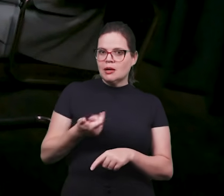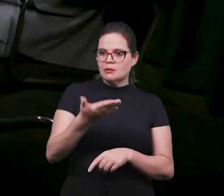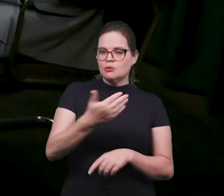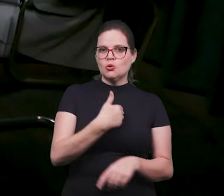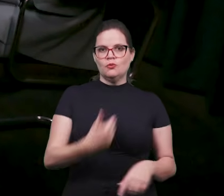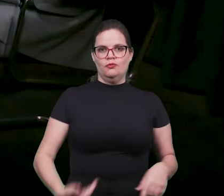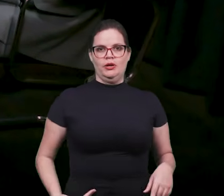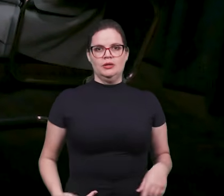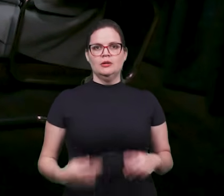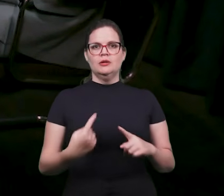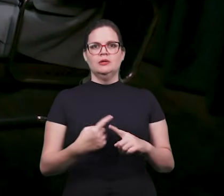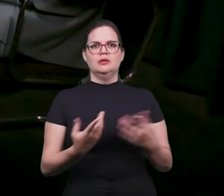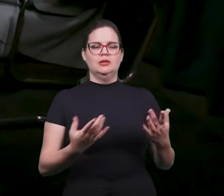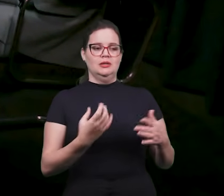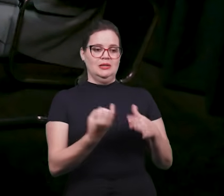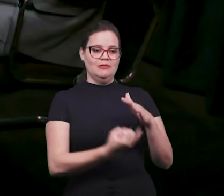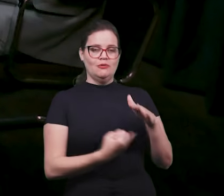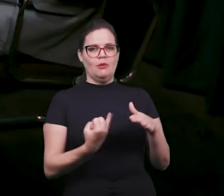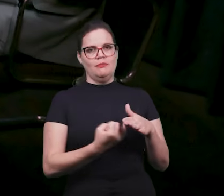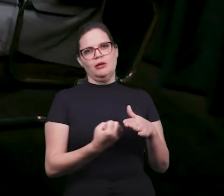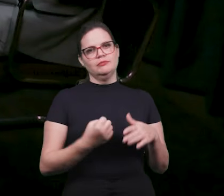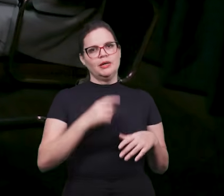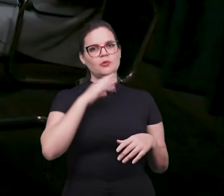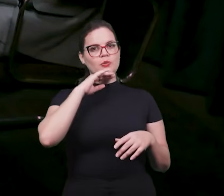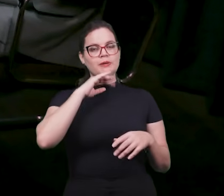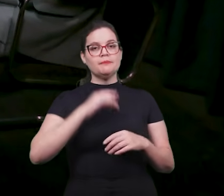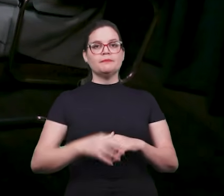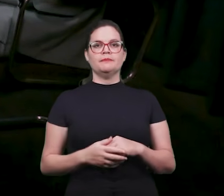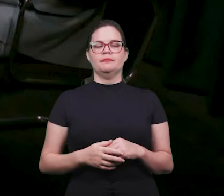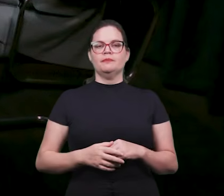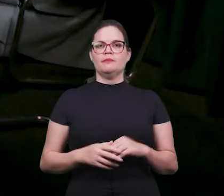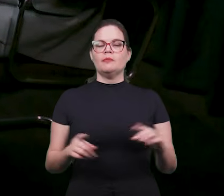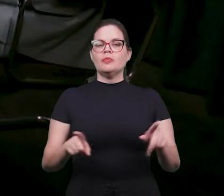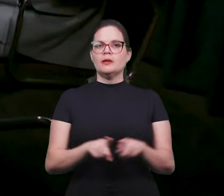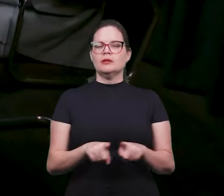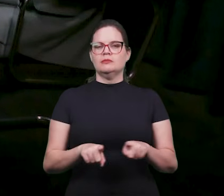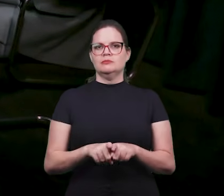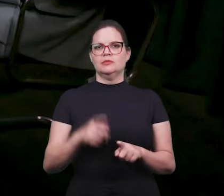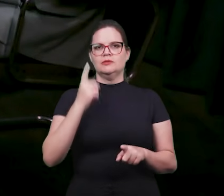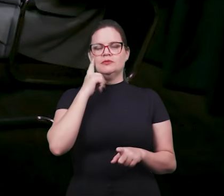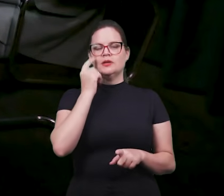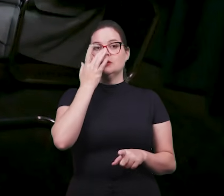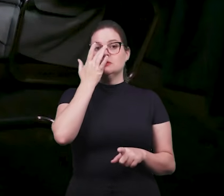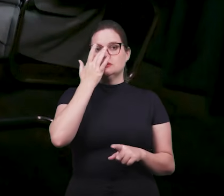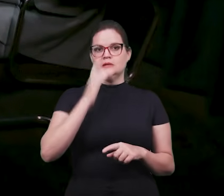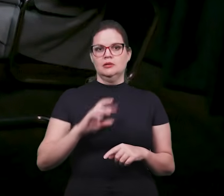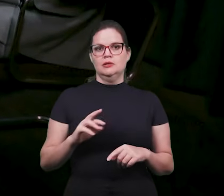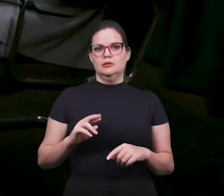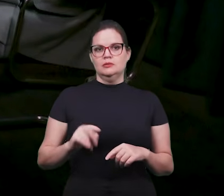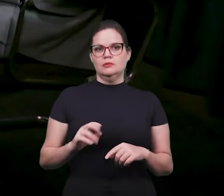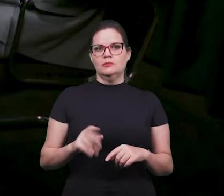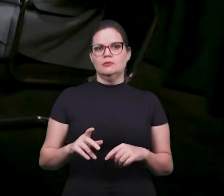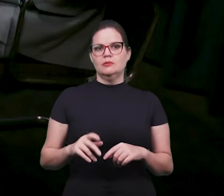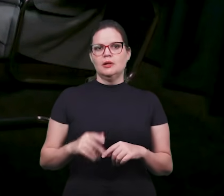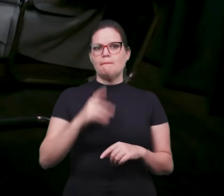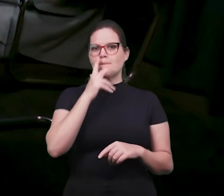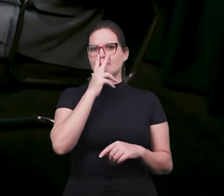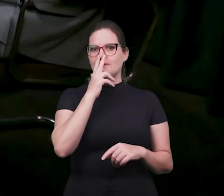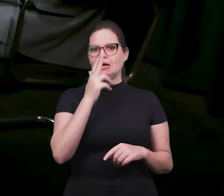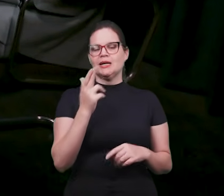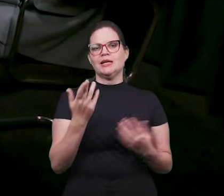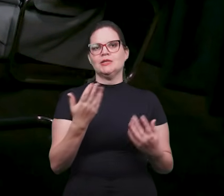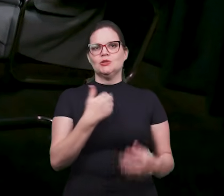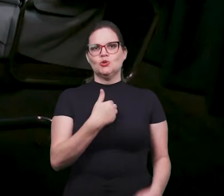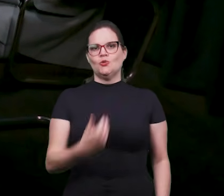que vivem na informalidade. E outra coisa interessante, isso não é um benefício que o governo